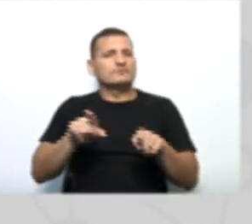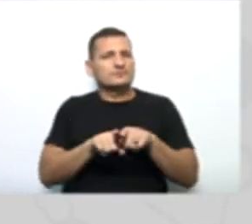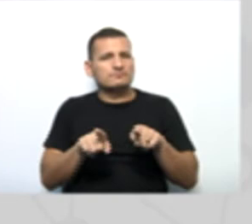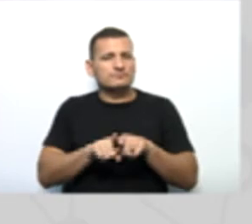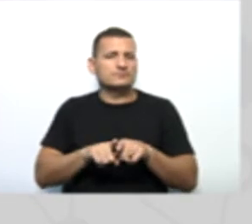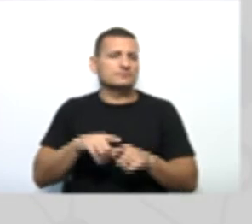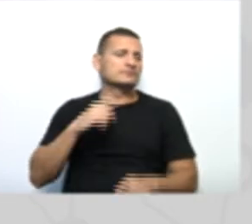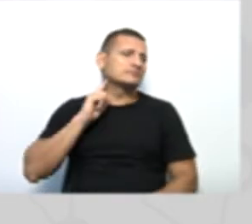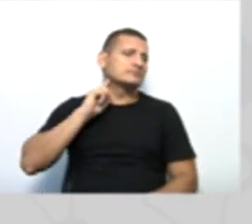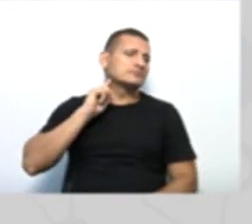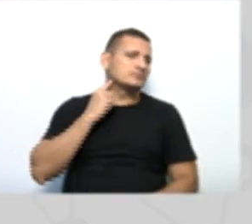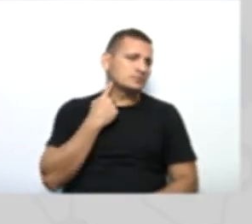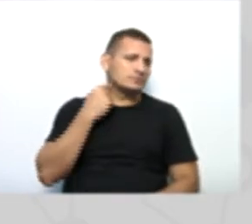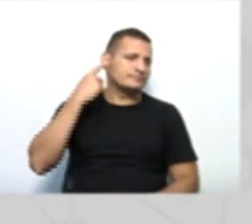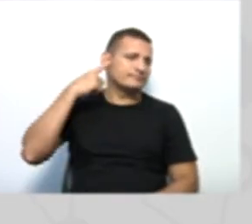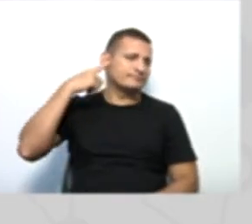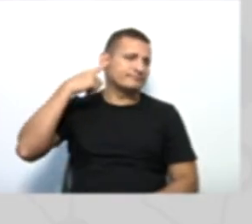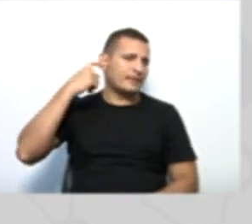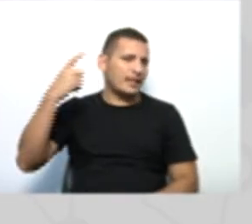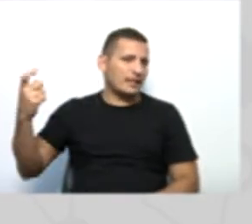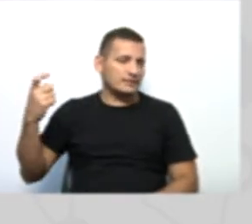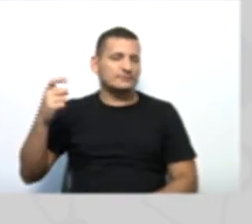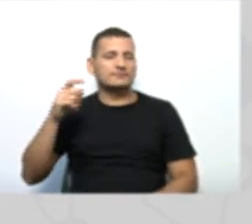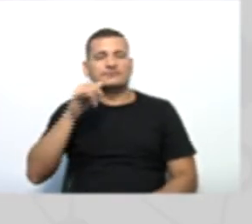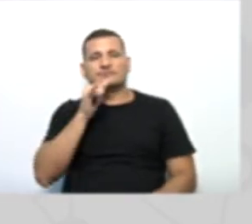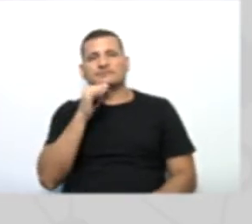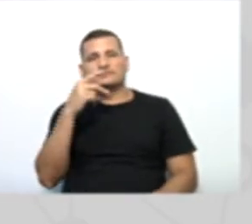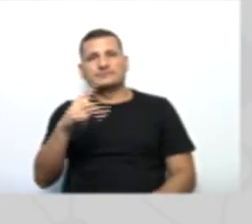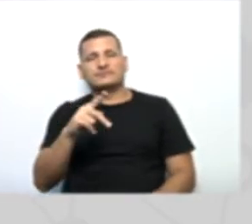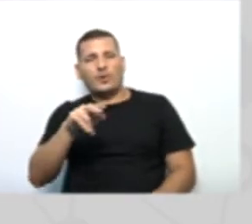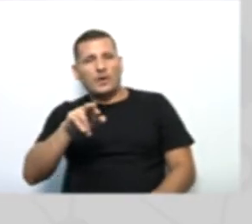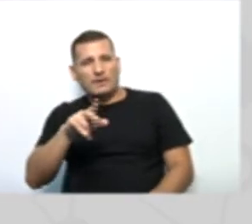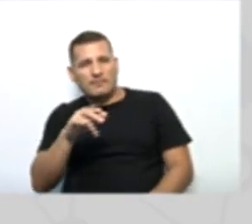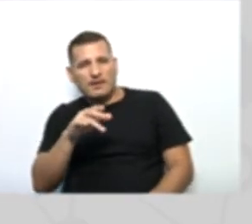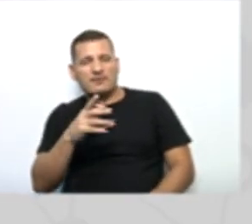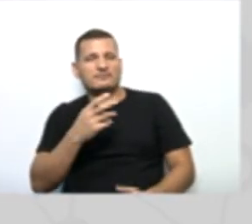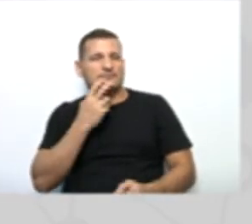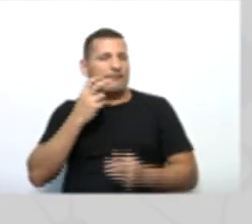sonora. Não tô falando lá do seu irmãozinho que fica chorando lá o dia todo.